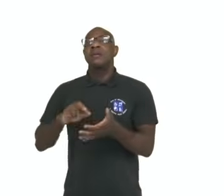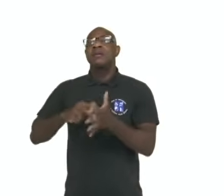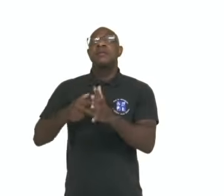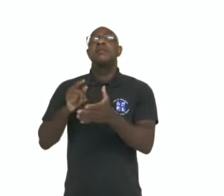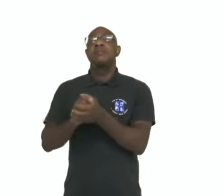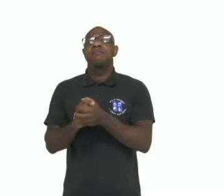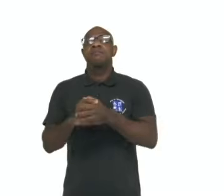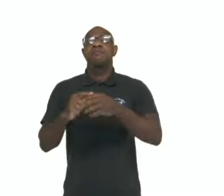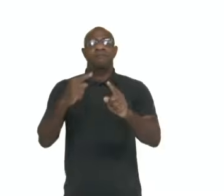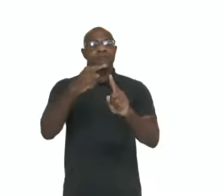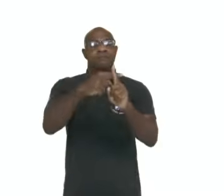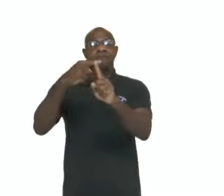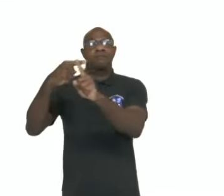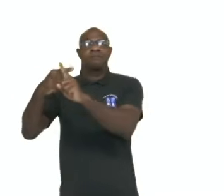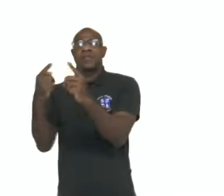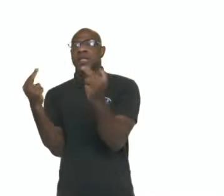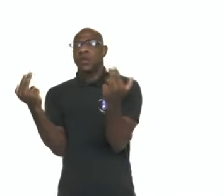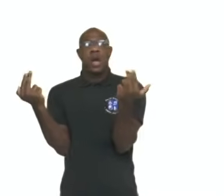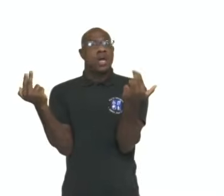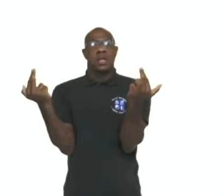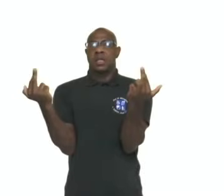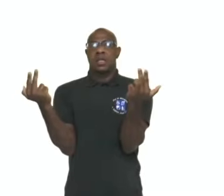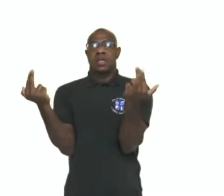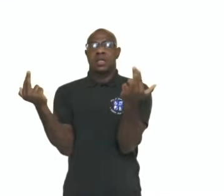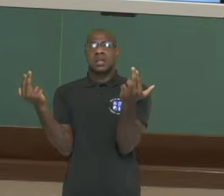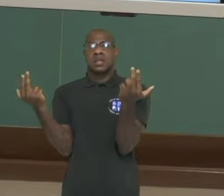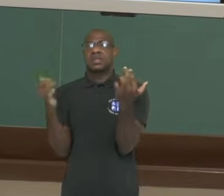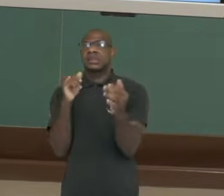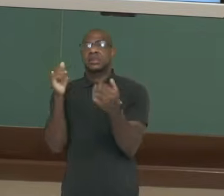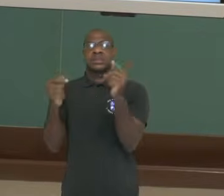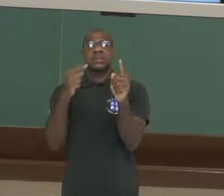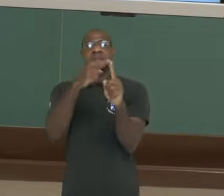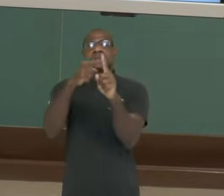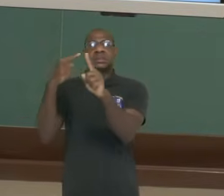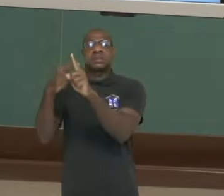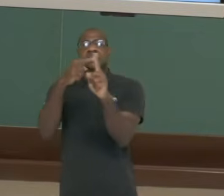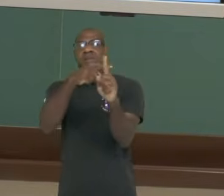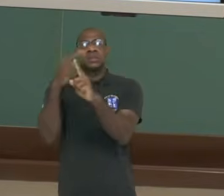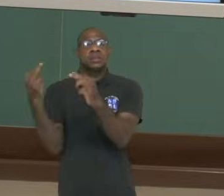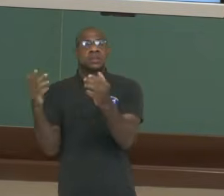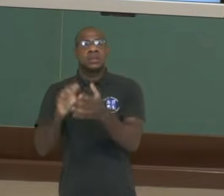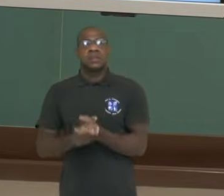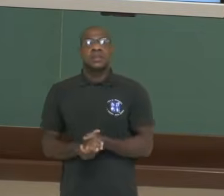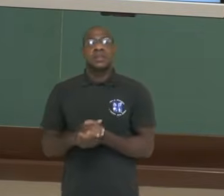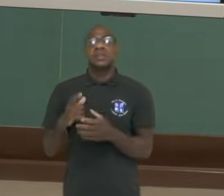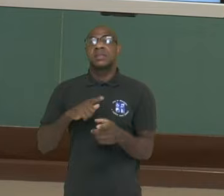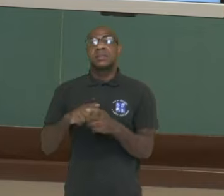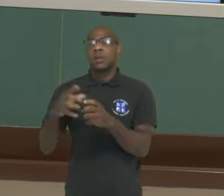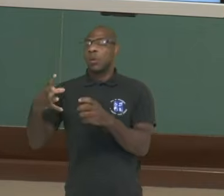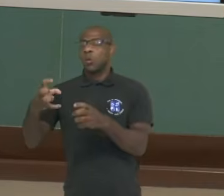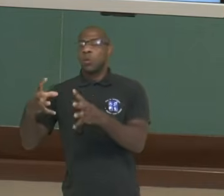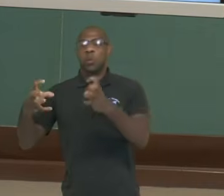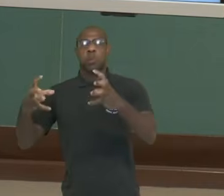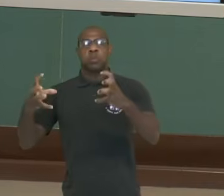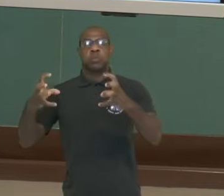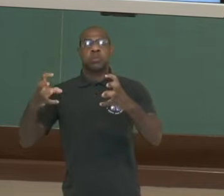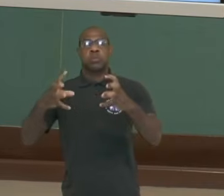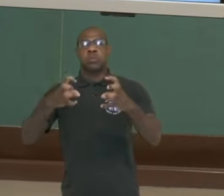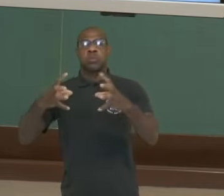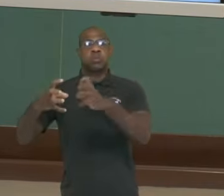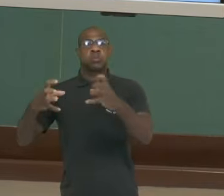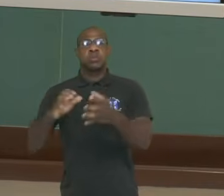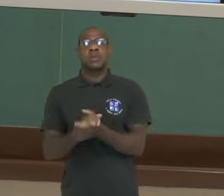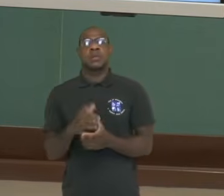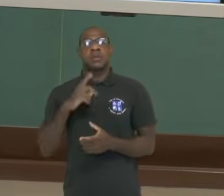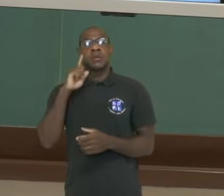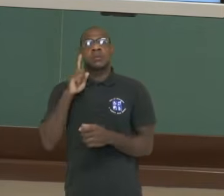Cargas iguais. Percebe aqui? Cargas iguais na repulsão. E a atração, tá? Se refere a